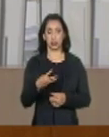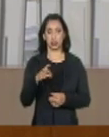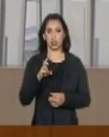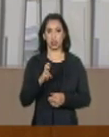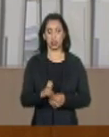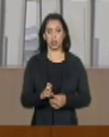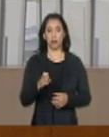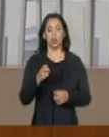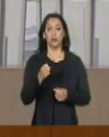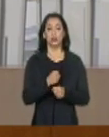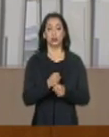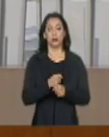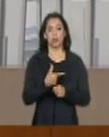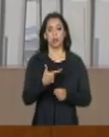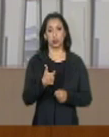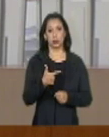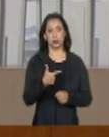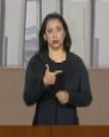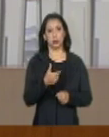2010,